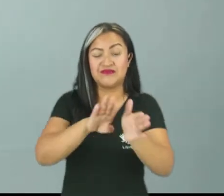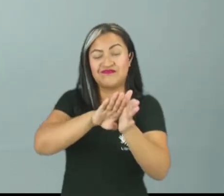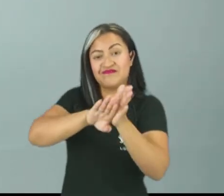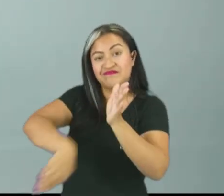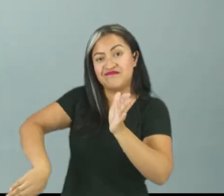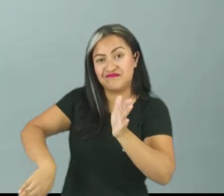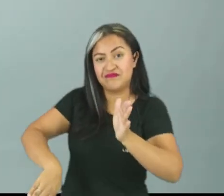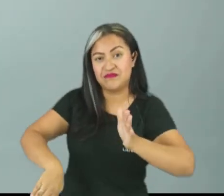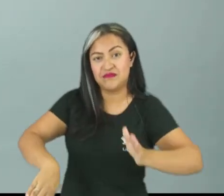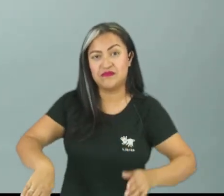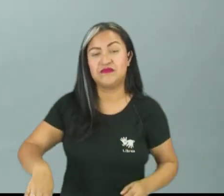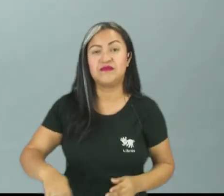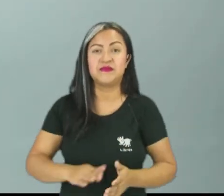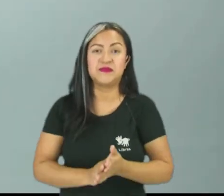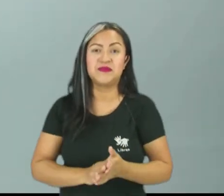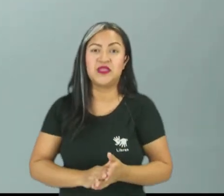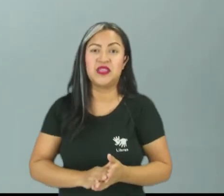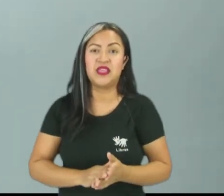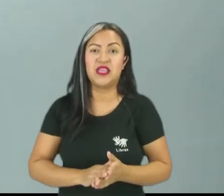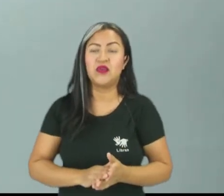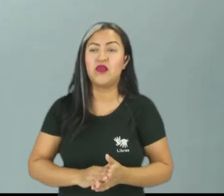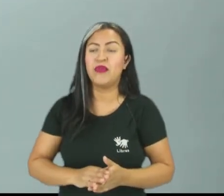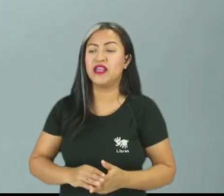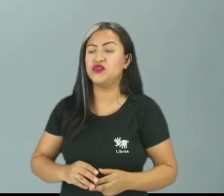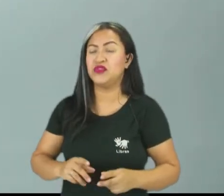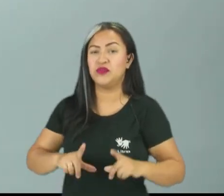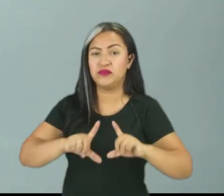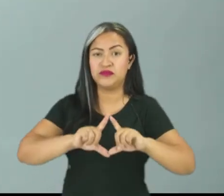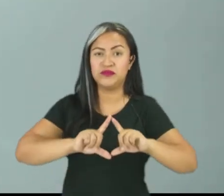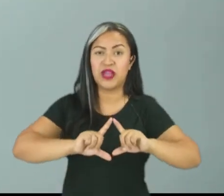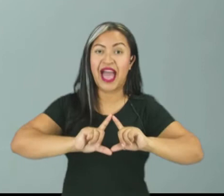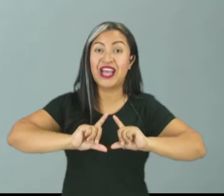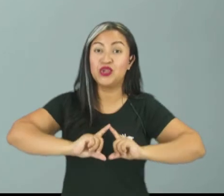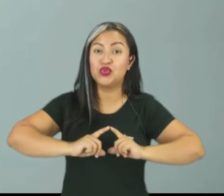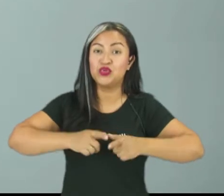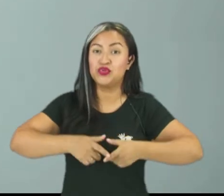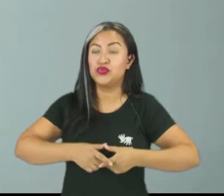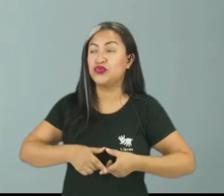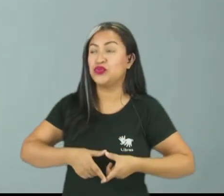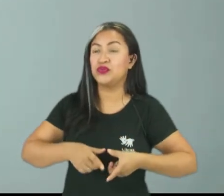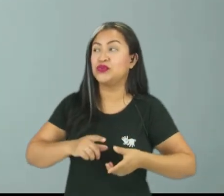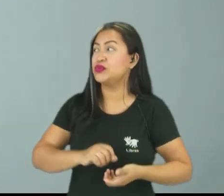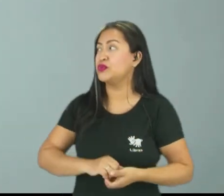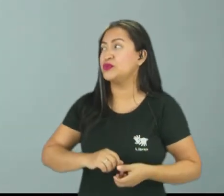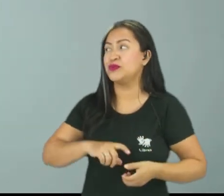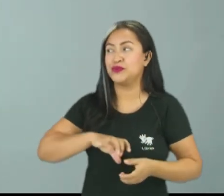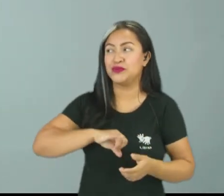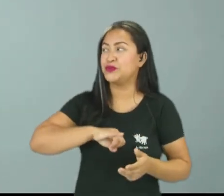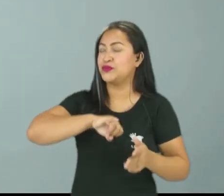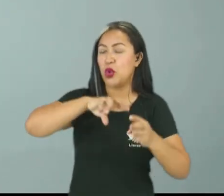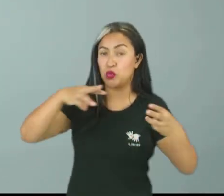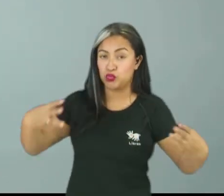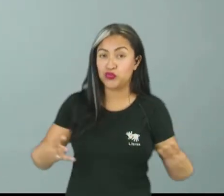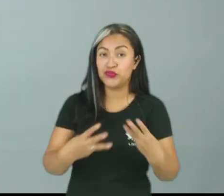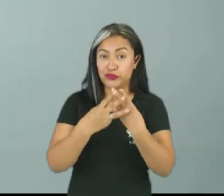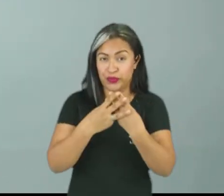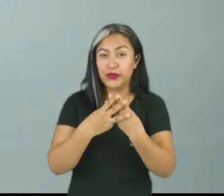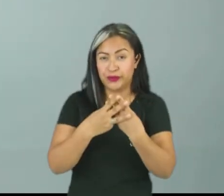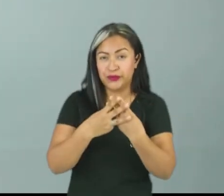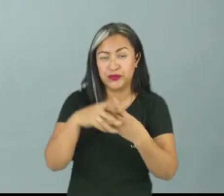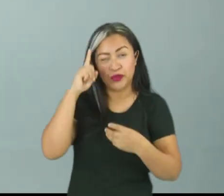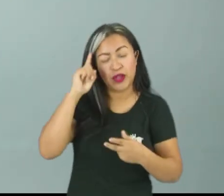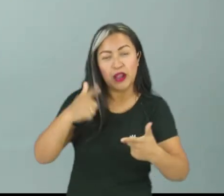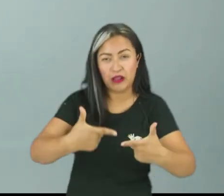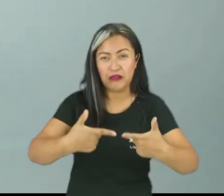né, a exemplo aí dos judeus, né, que foram os que mais sofreram aí esse peso, os negros, né, e as pessoas